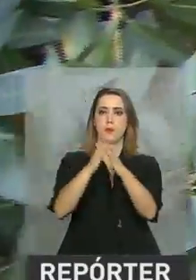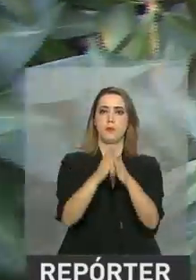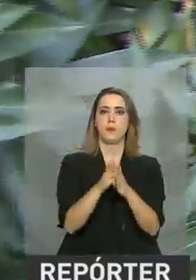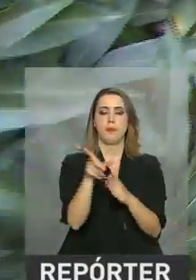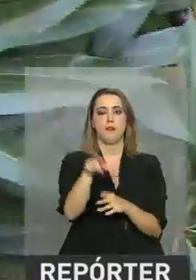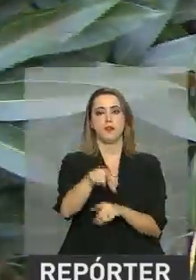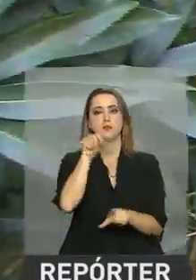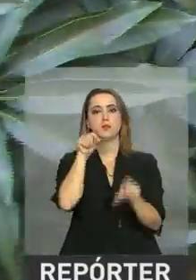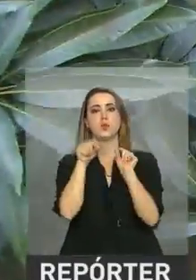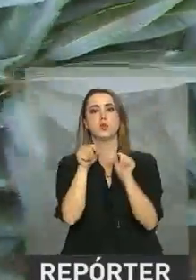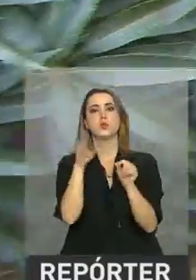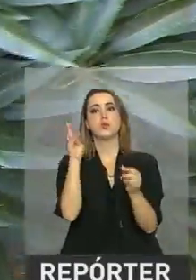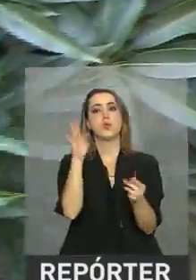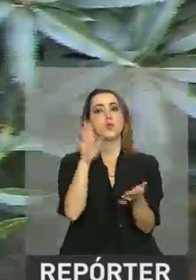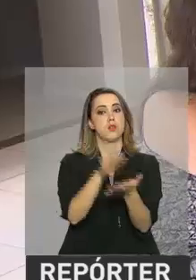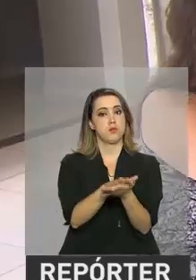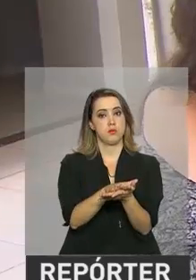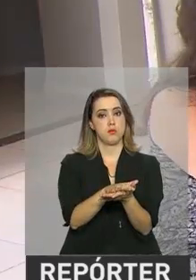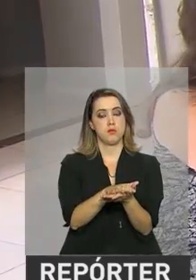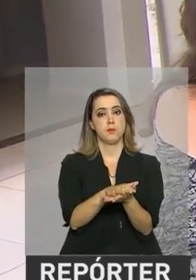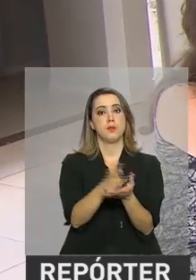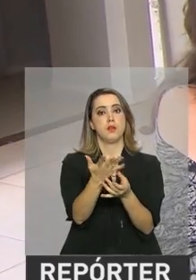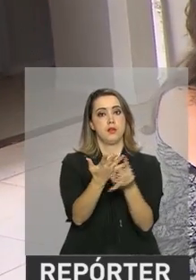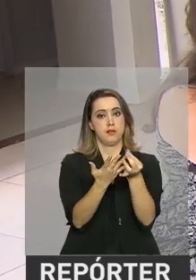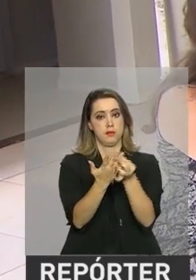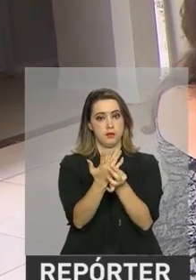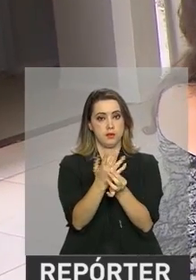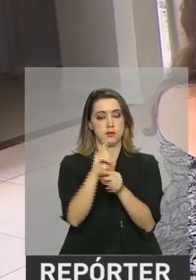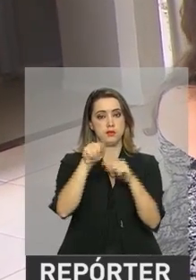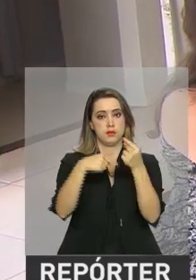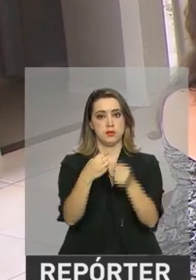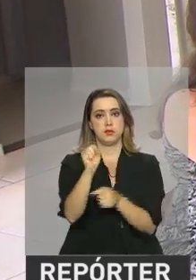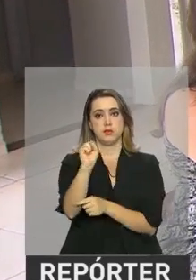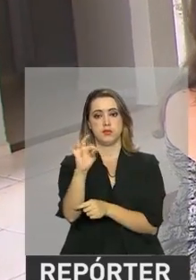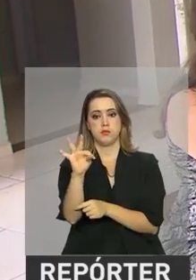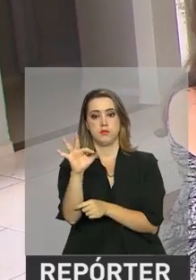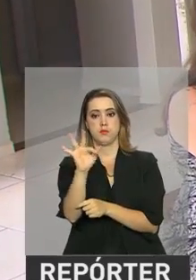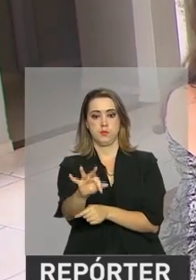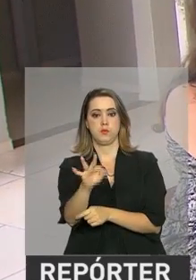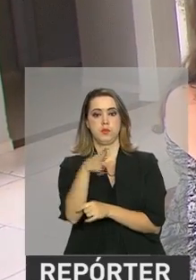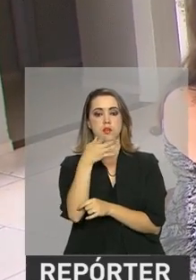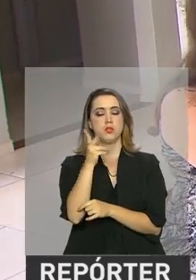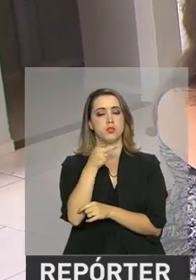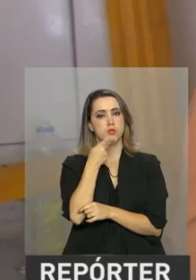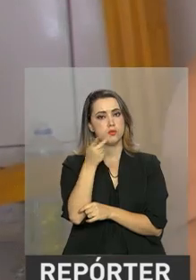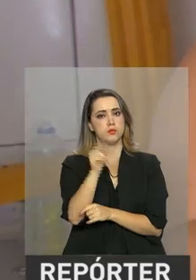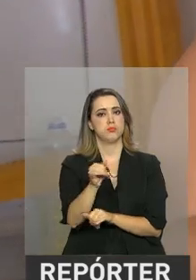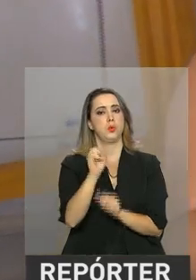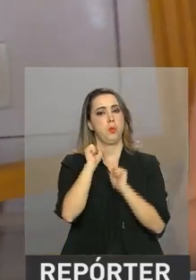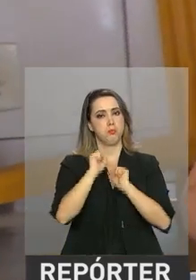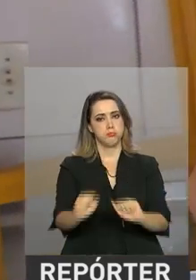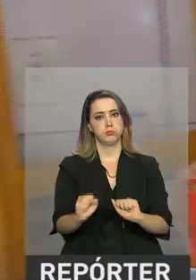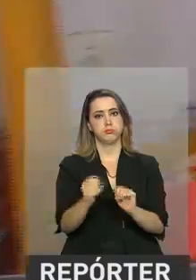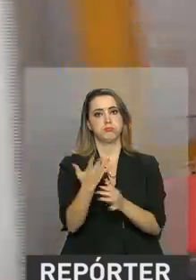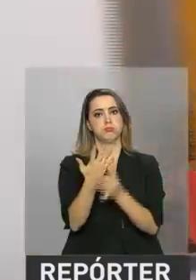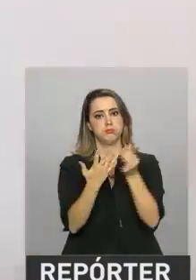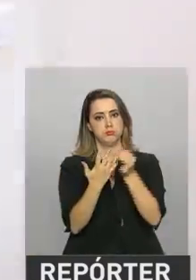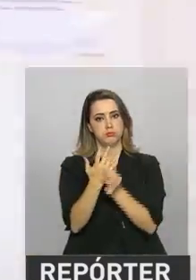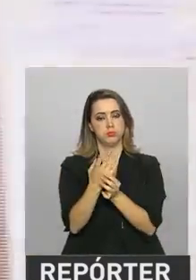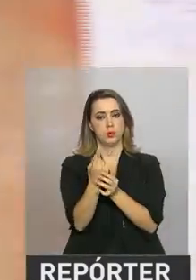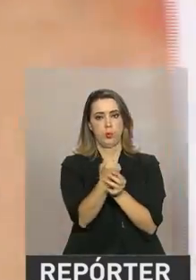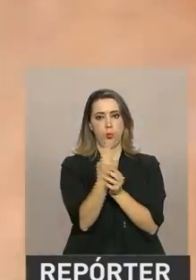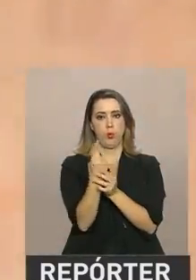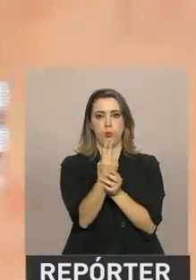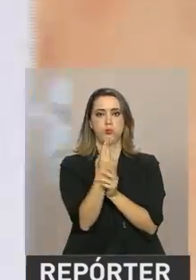oficializar o casamento veio logo depois que o Supremo Tribunal Federal reconheceu a união estável entre casais do mesmo sexo como